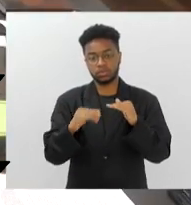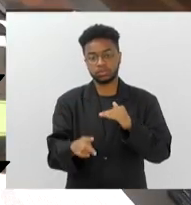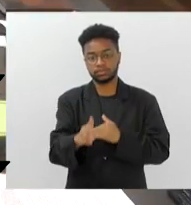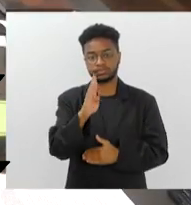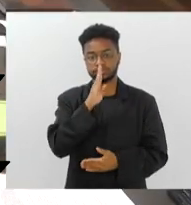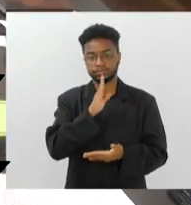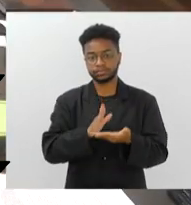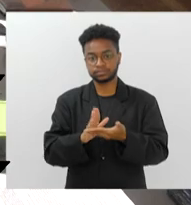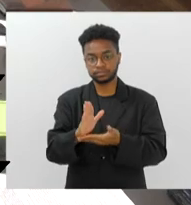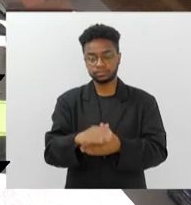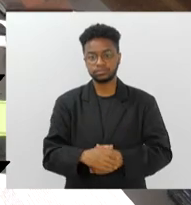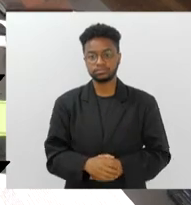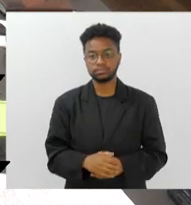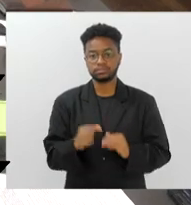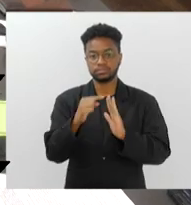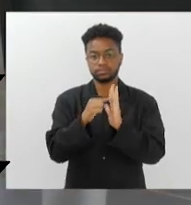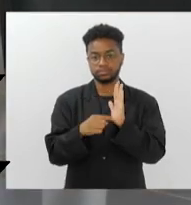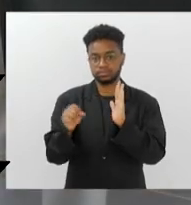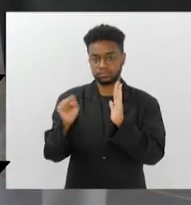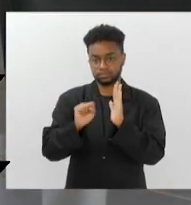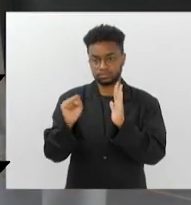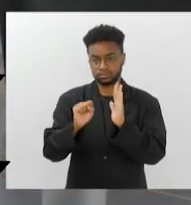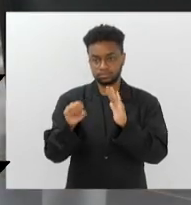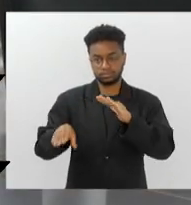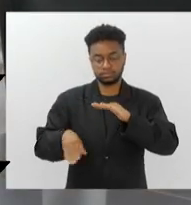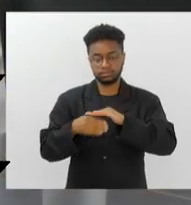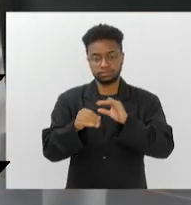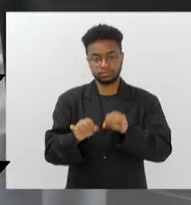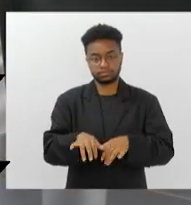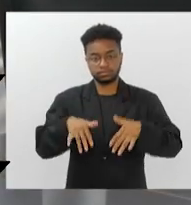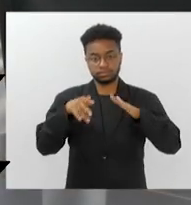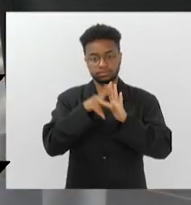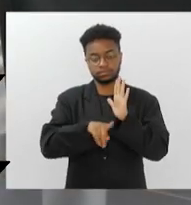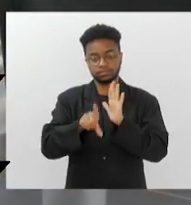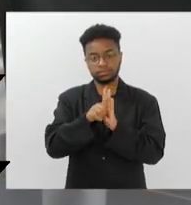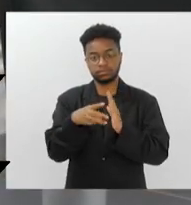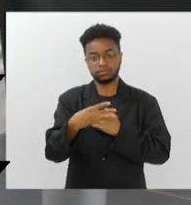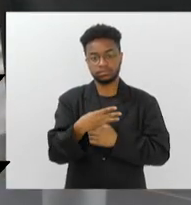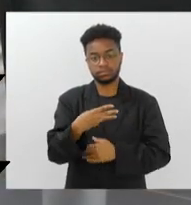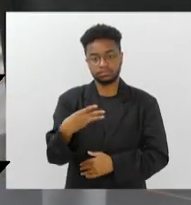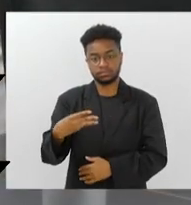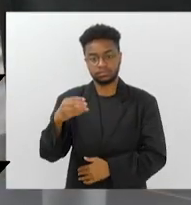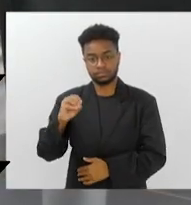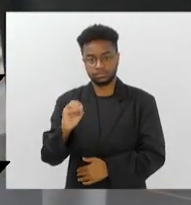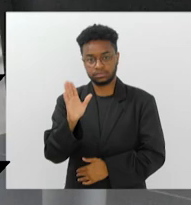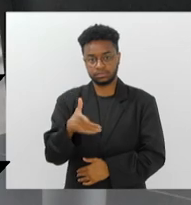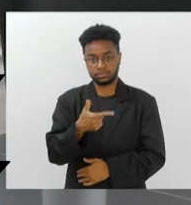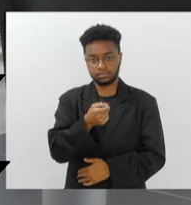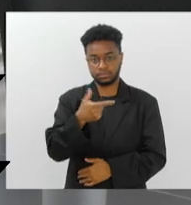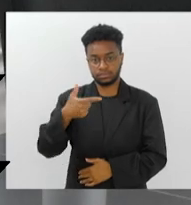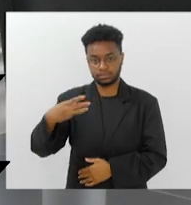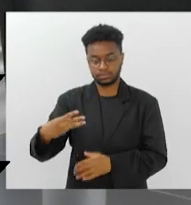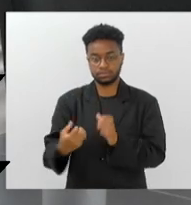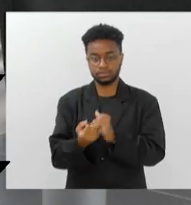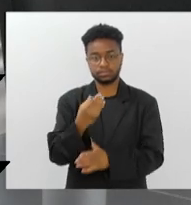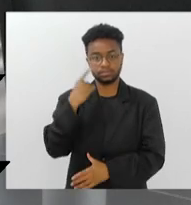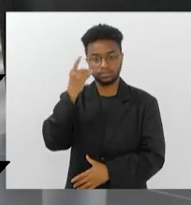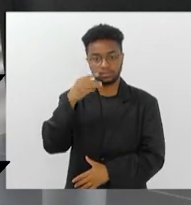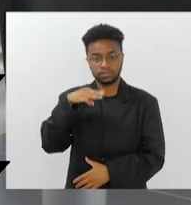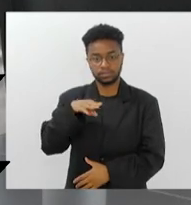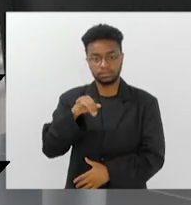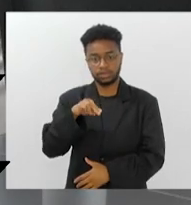Como estão aprovado item o emendas de plenário a Projeto de Lei 330 de 2023 autoria dos deputados Carlos min Vinícius